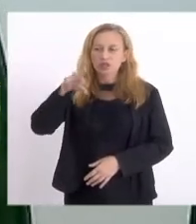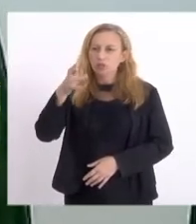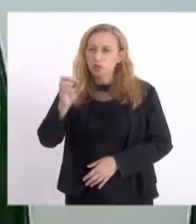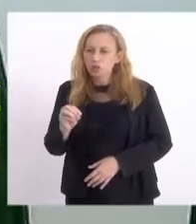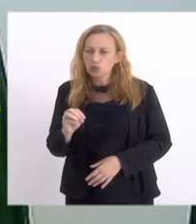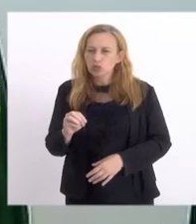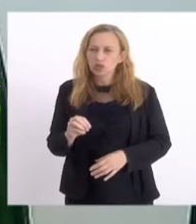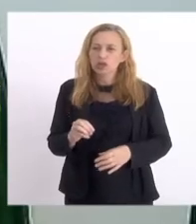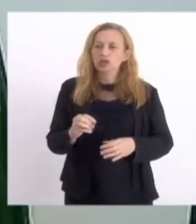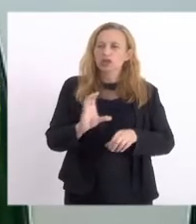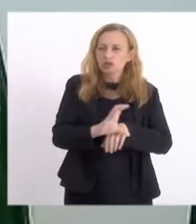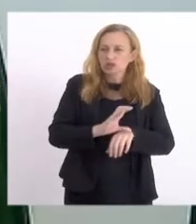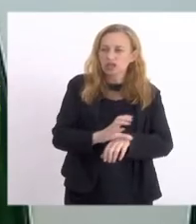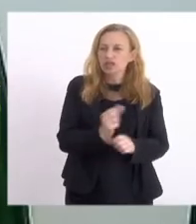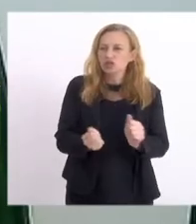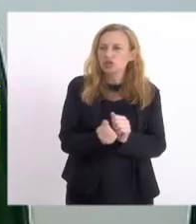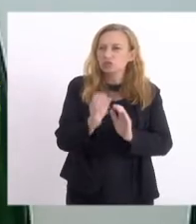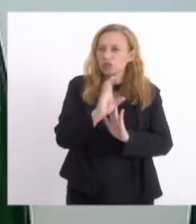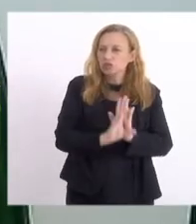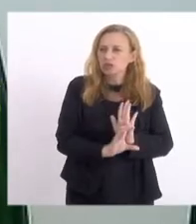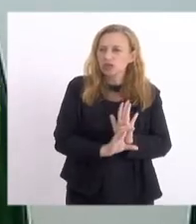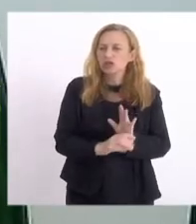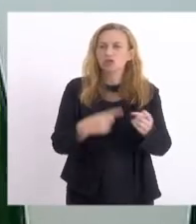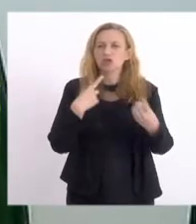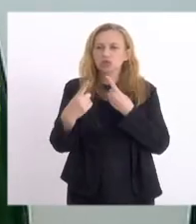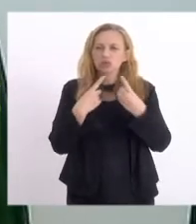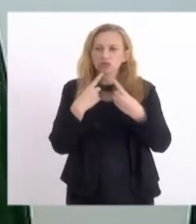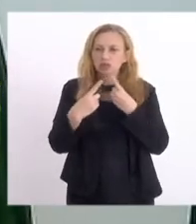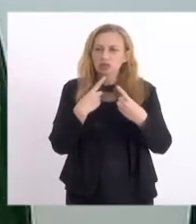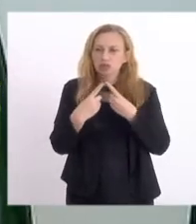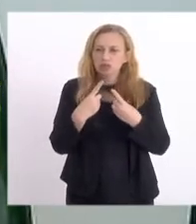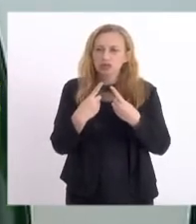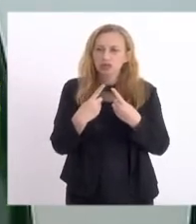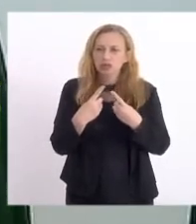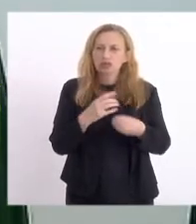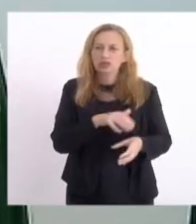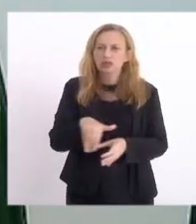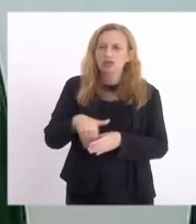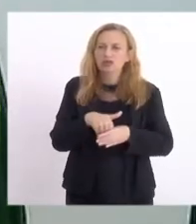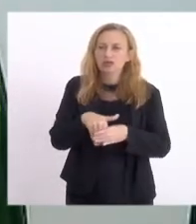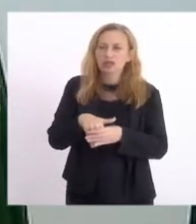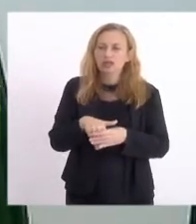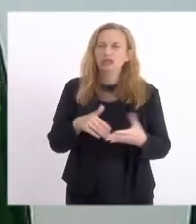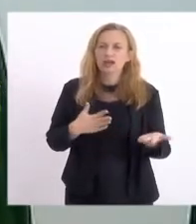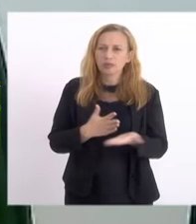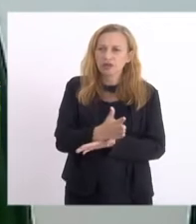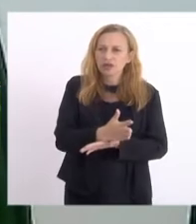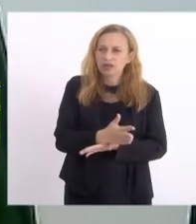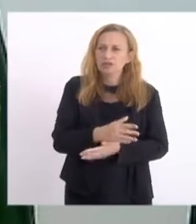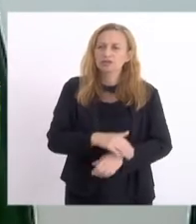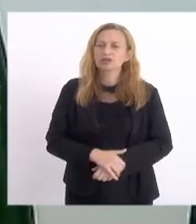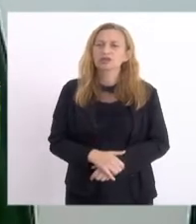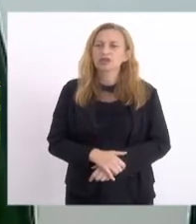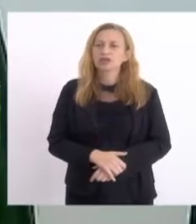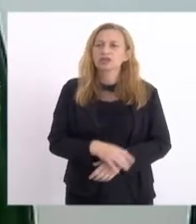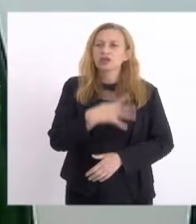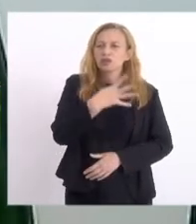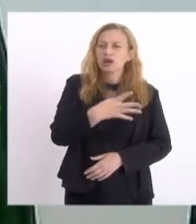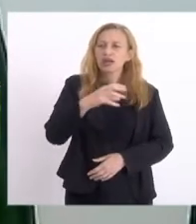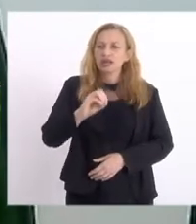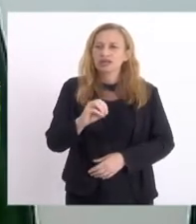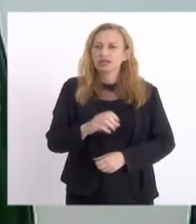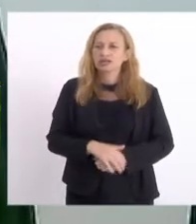pela constitucionalidade com emendas. Em discussão. Em votação. Aprovado.